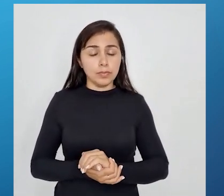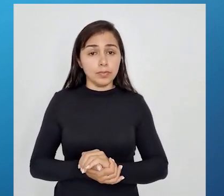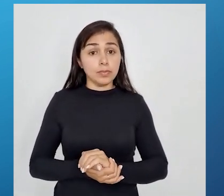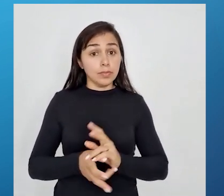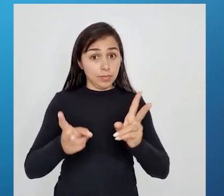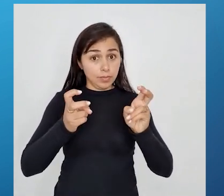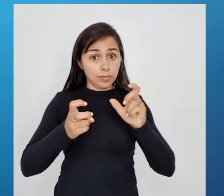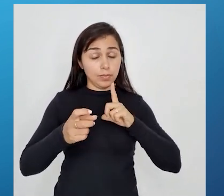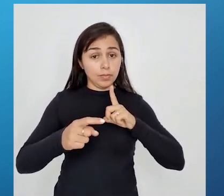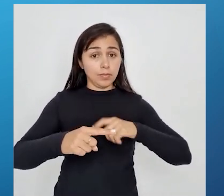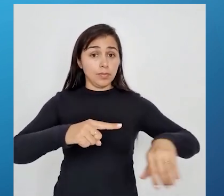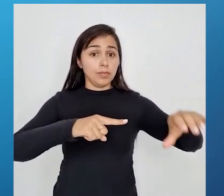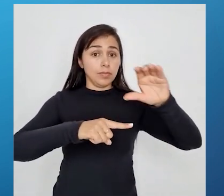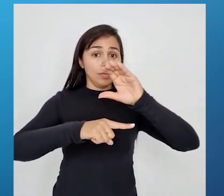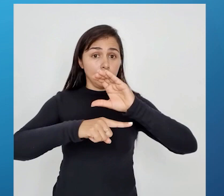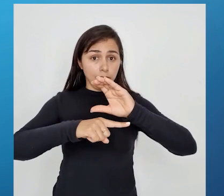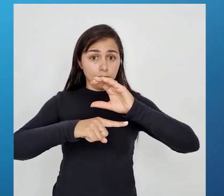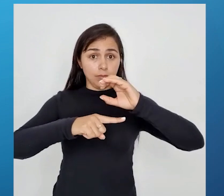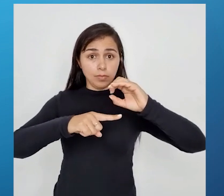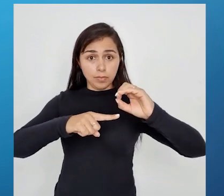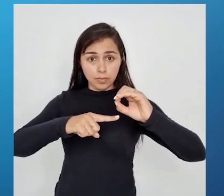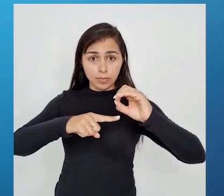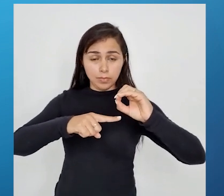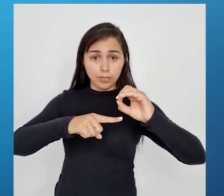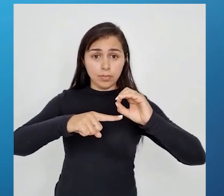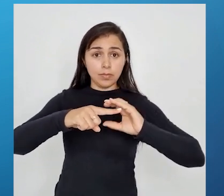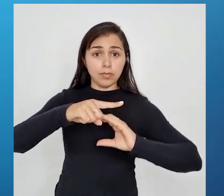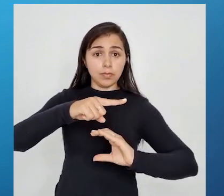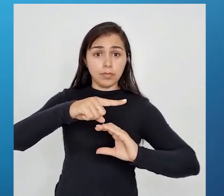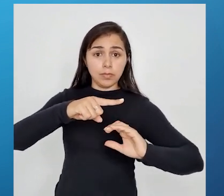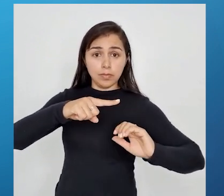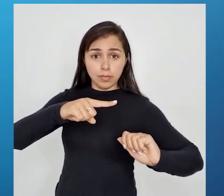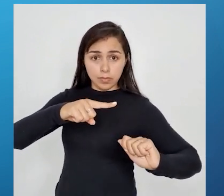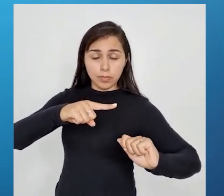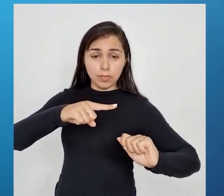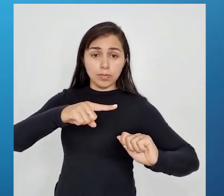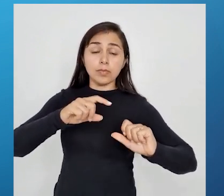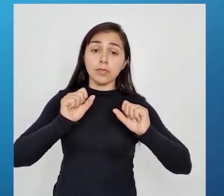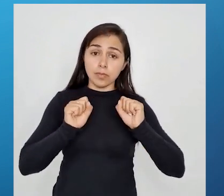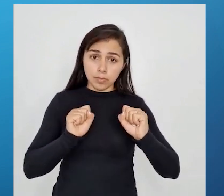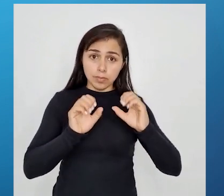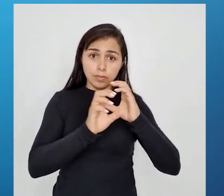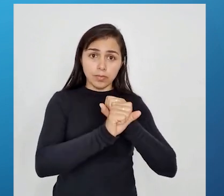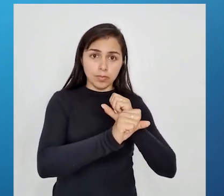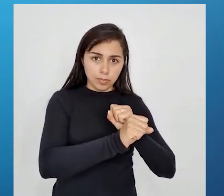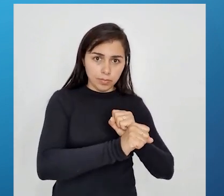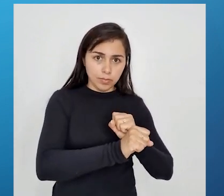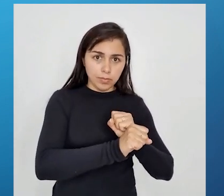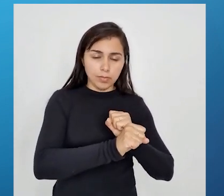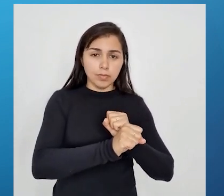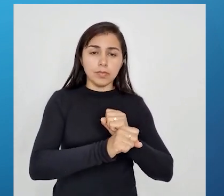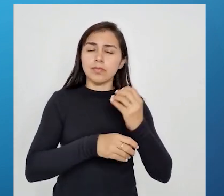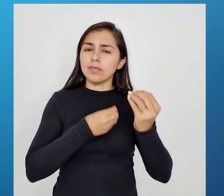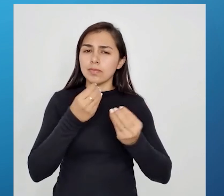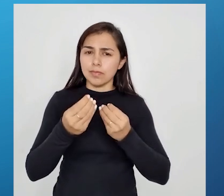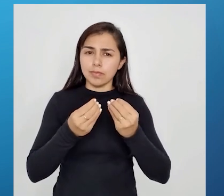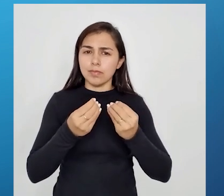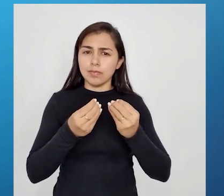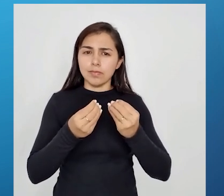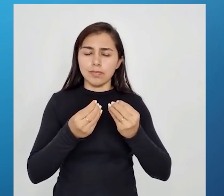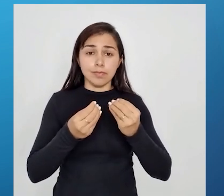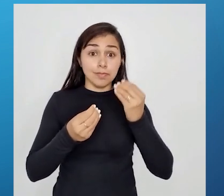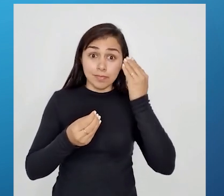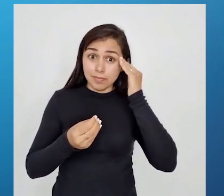cateto adjacente a θ, nós podemos tirar essas razões, sobre isso. Mas como assim, professor? Eu não